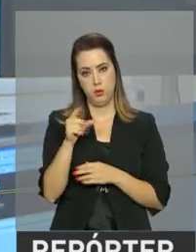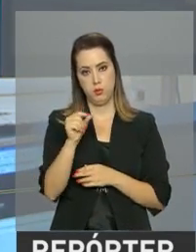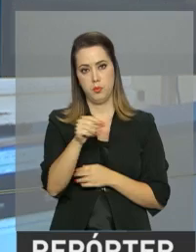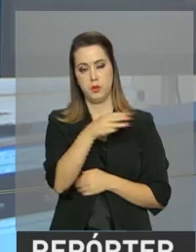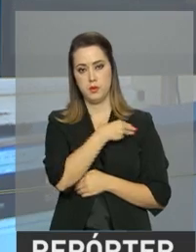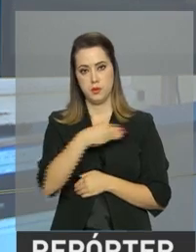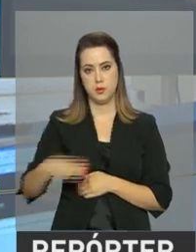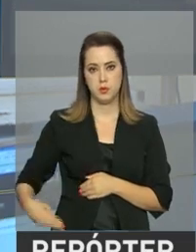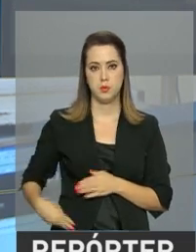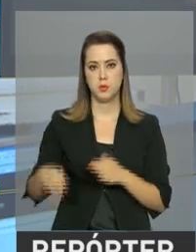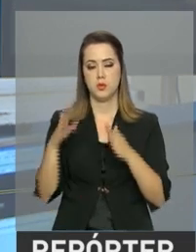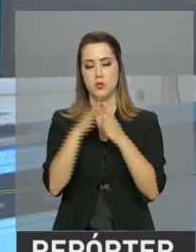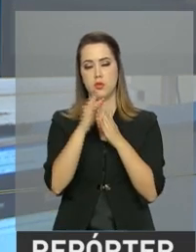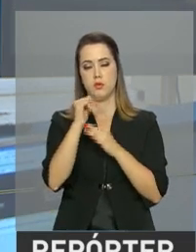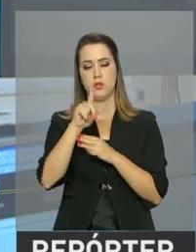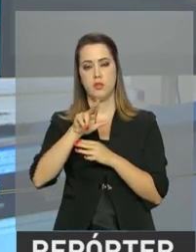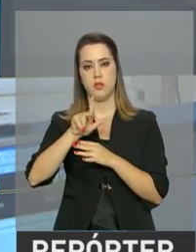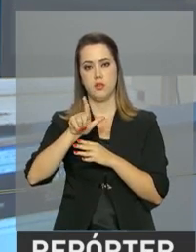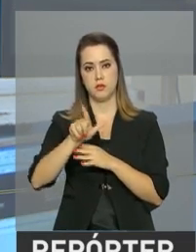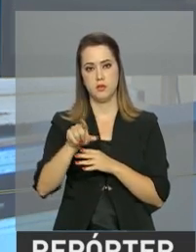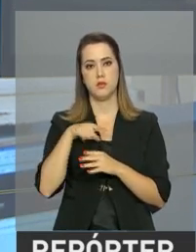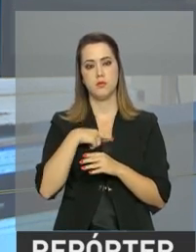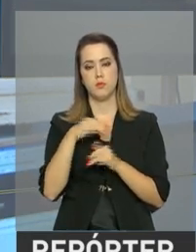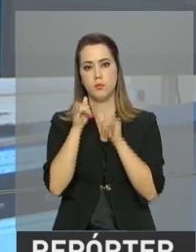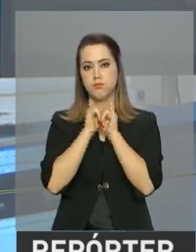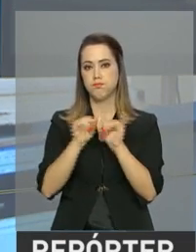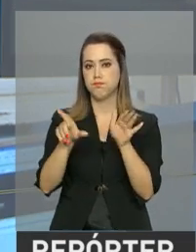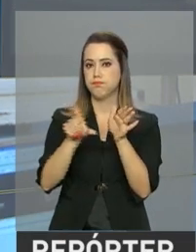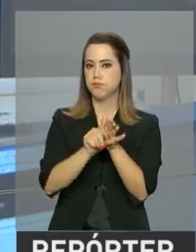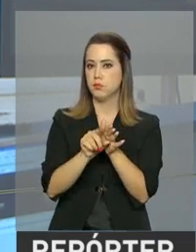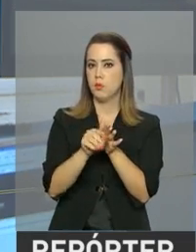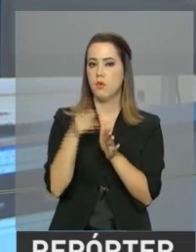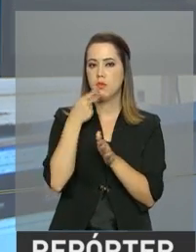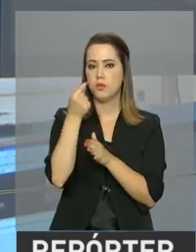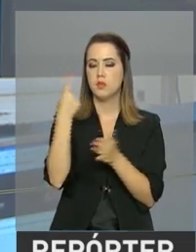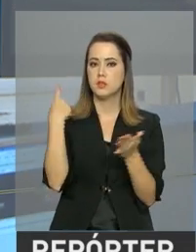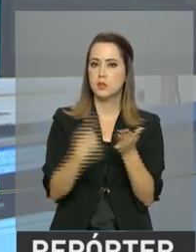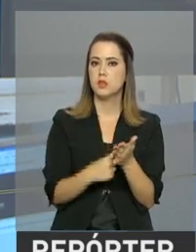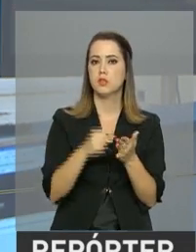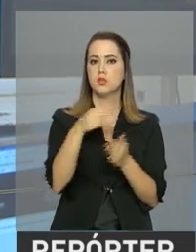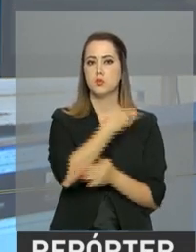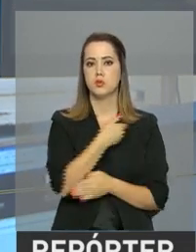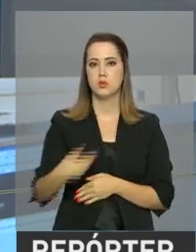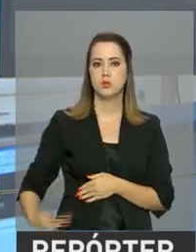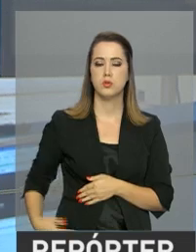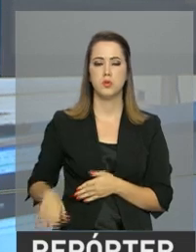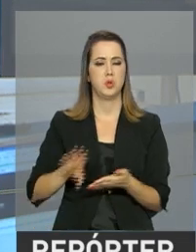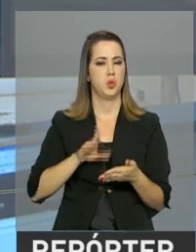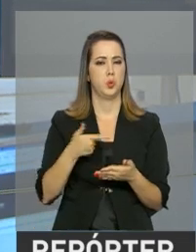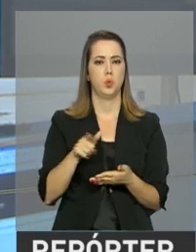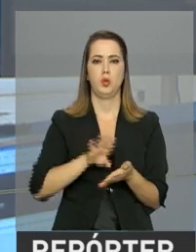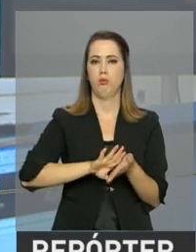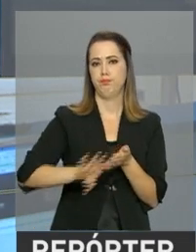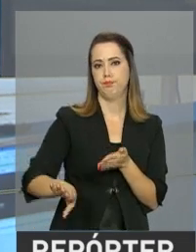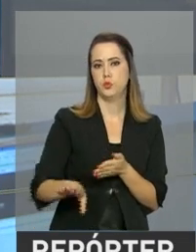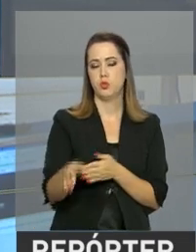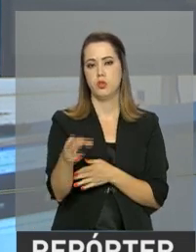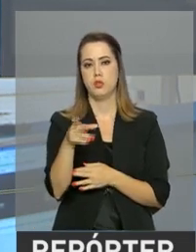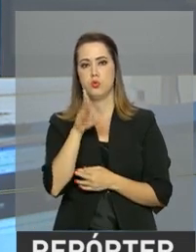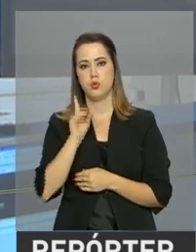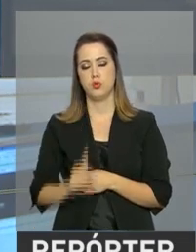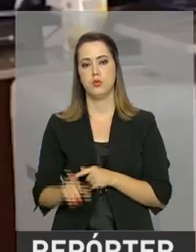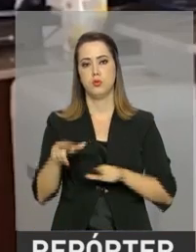Padilha, divulgou um vídeo nas redes sociais em que garante que o governo do presidente Michel Temer não vai tirar nenhum direito dos